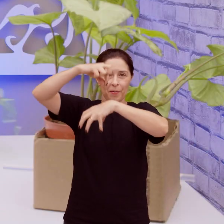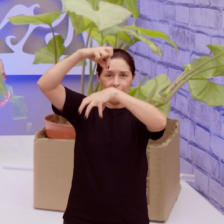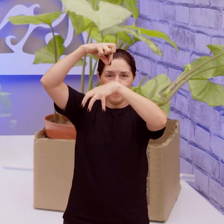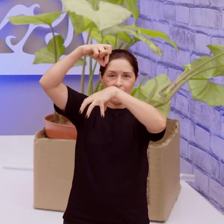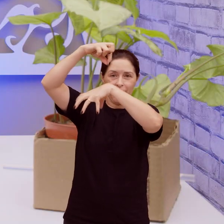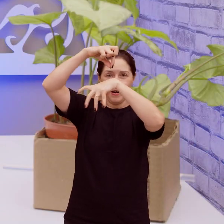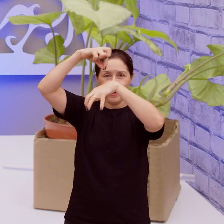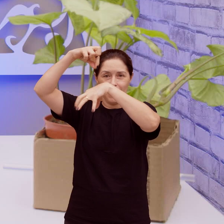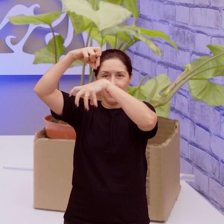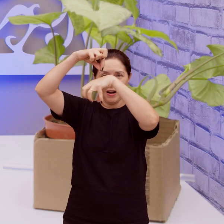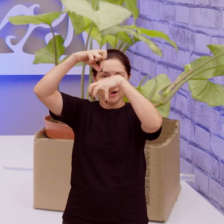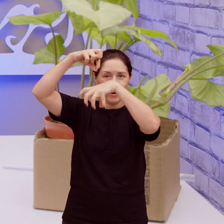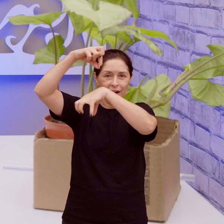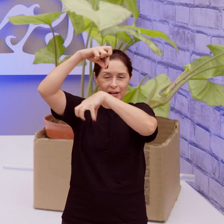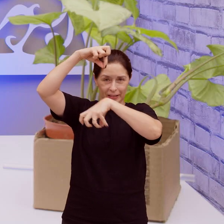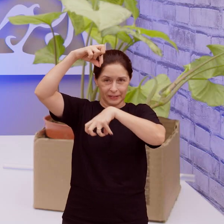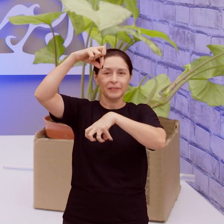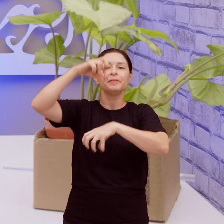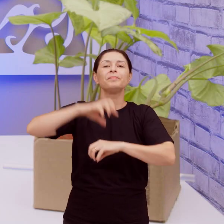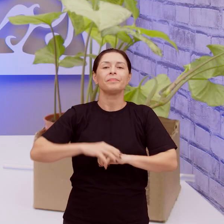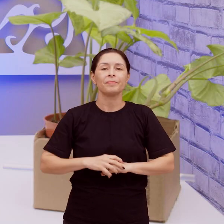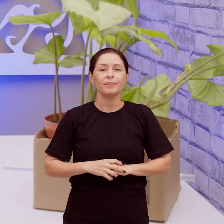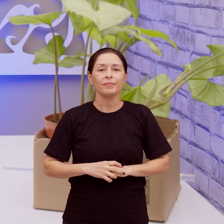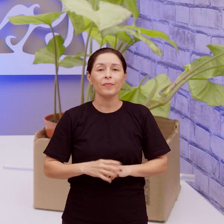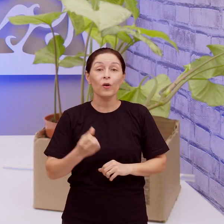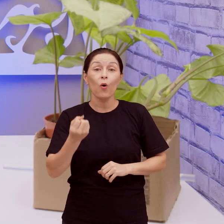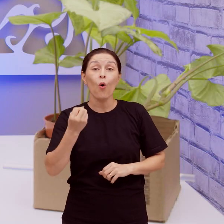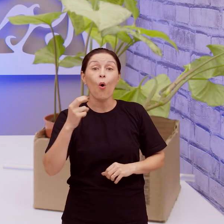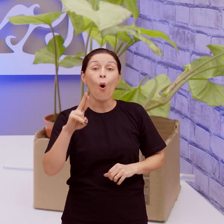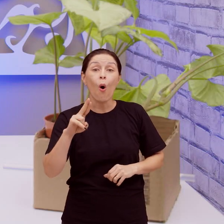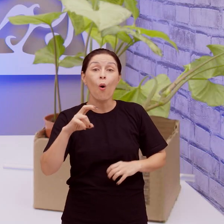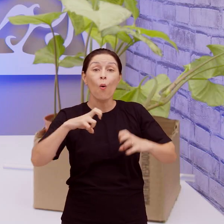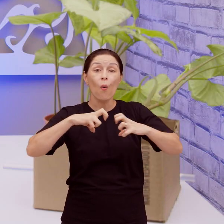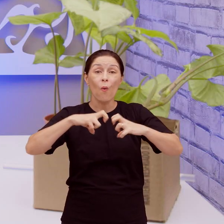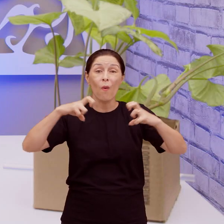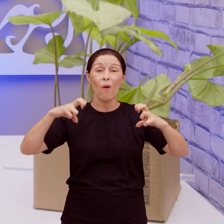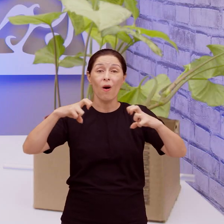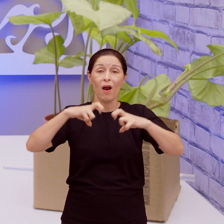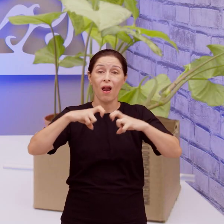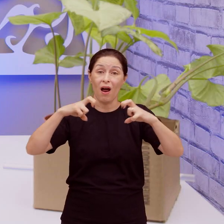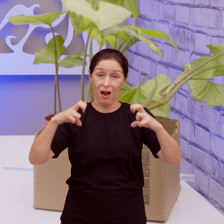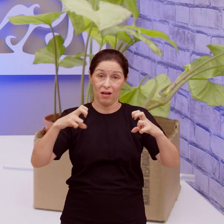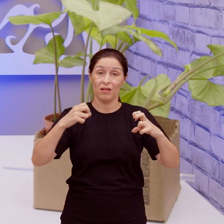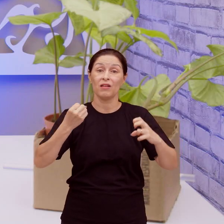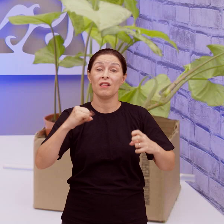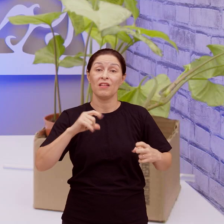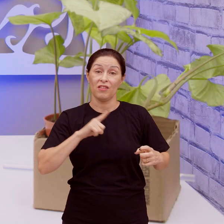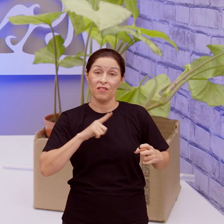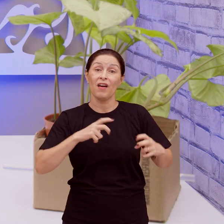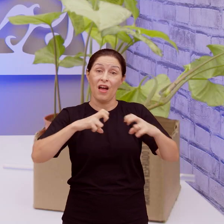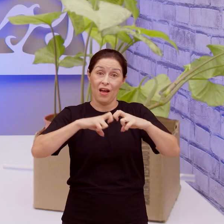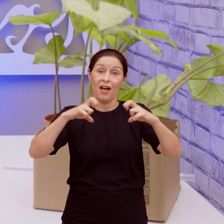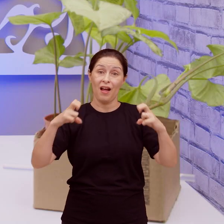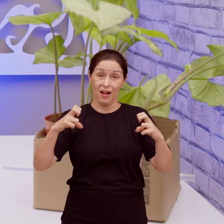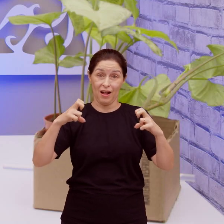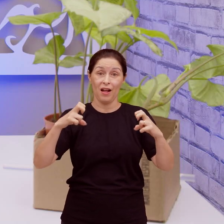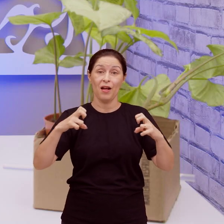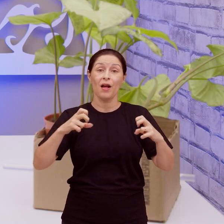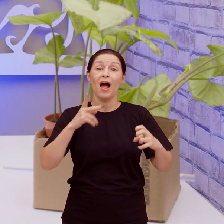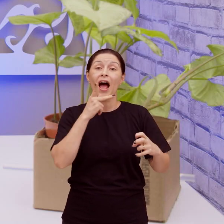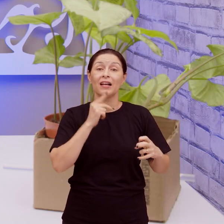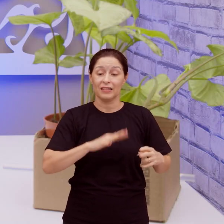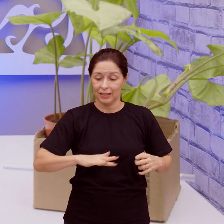muito legal se for um barbante ou até um elástico, porque as crianças, as menores,